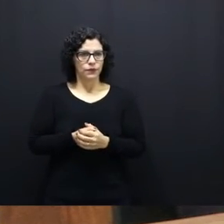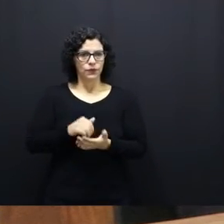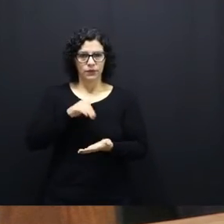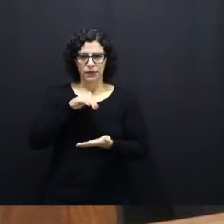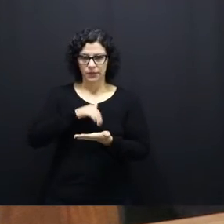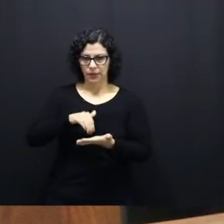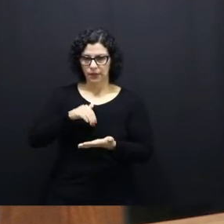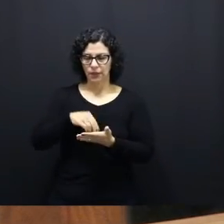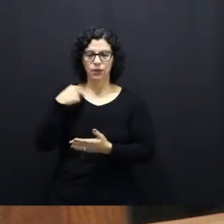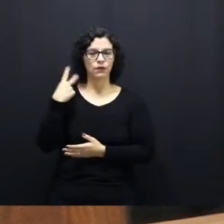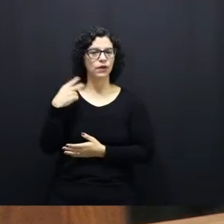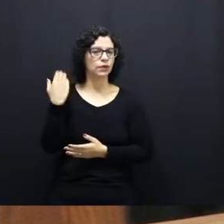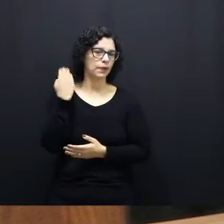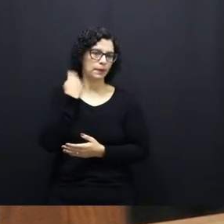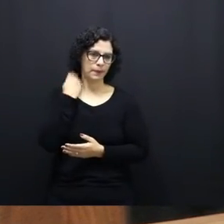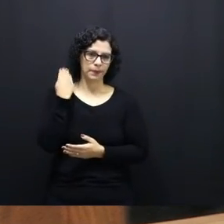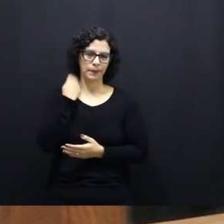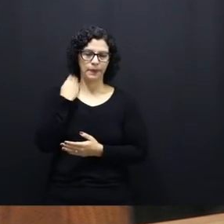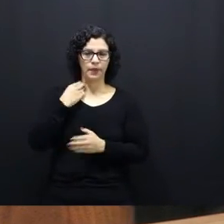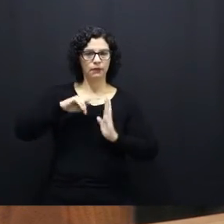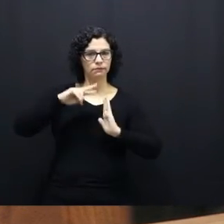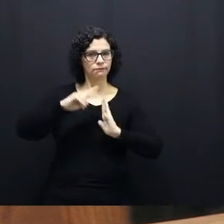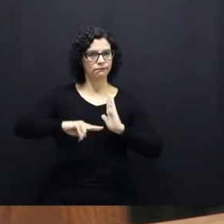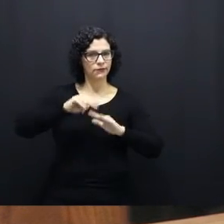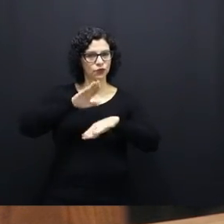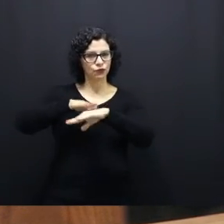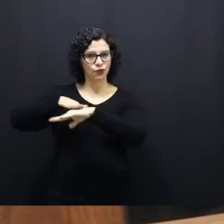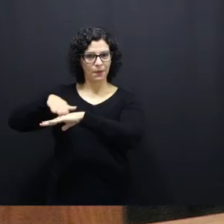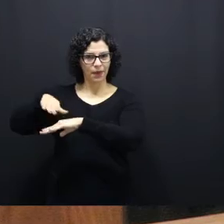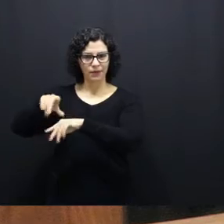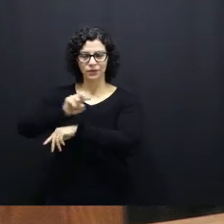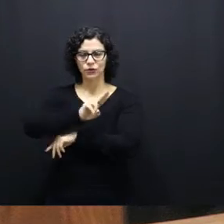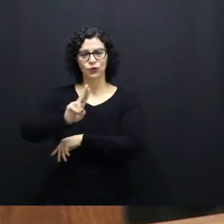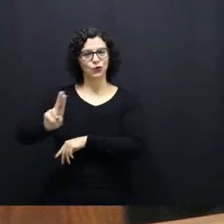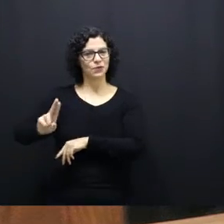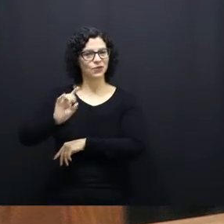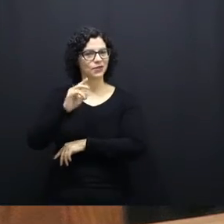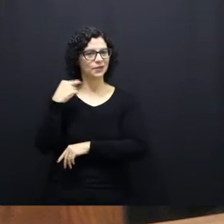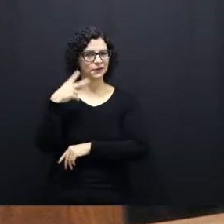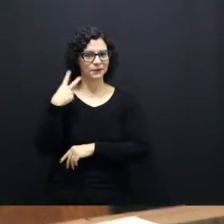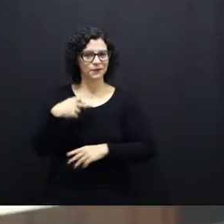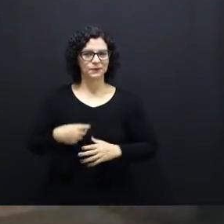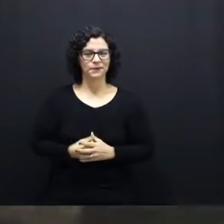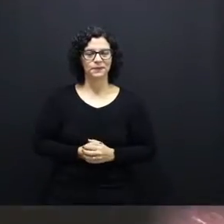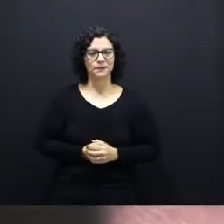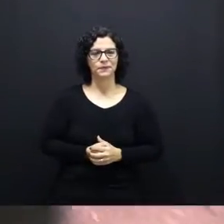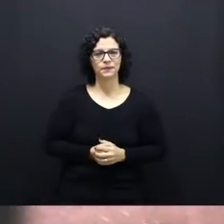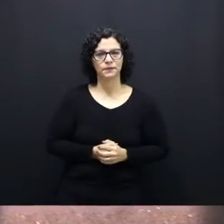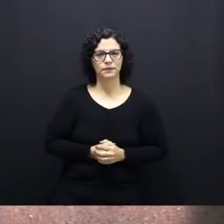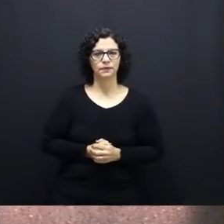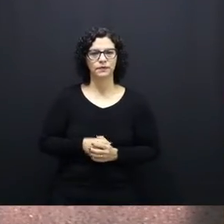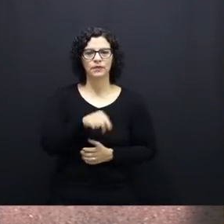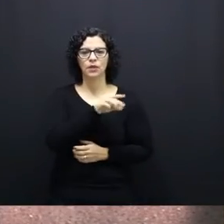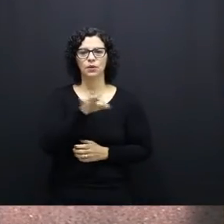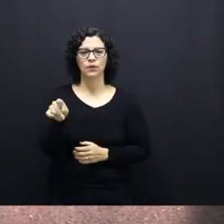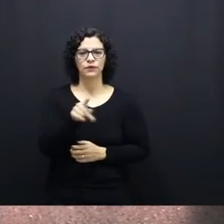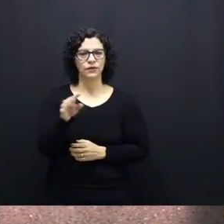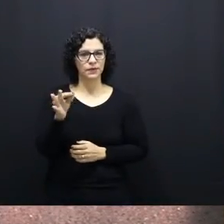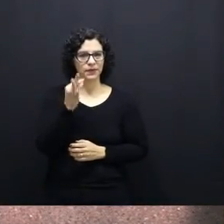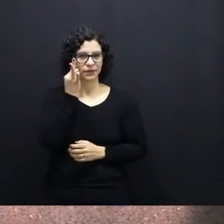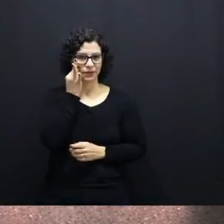Nobre secretário Vereador Bira do banco a proceder a chamada dos Senhores vereadores e vereadoras o professor